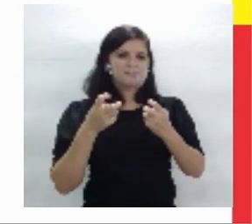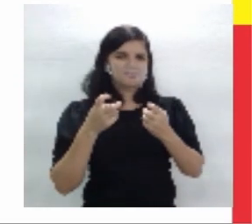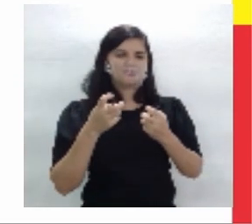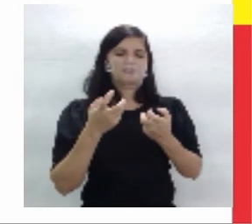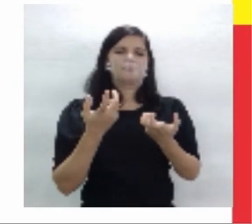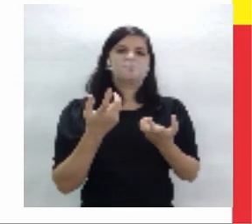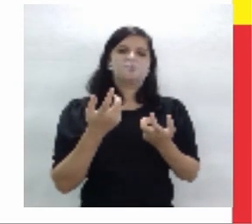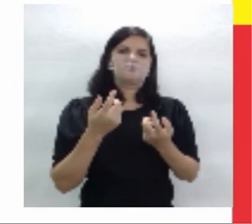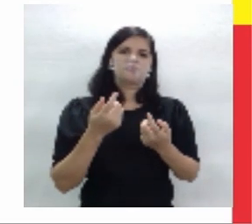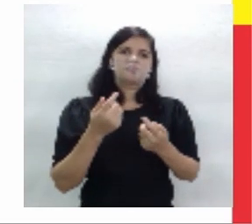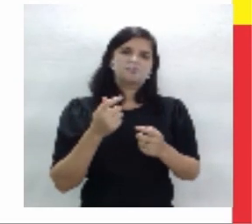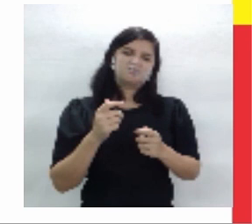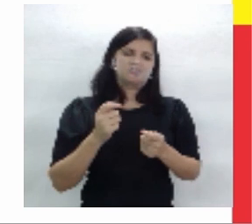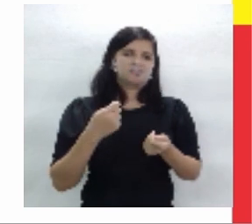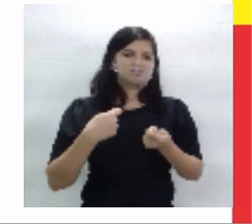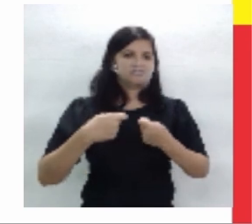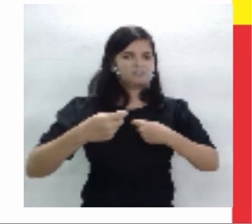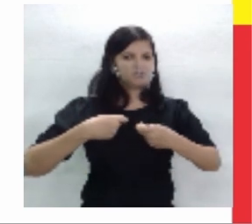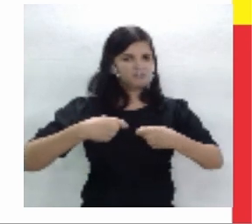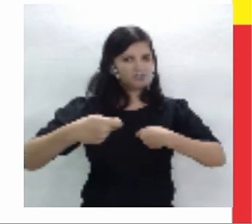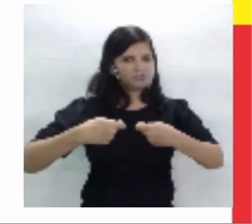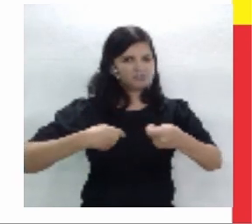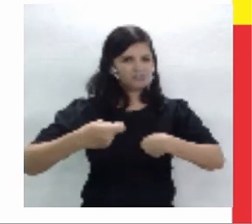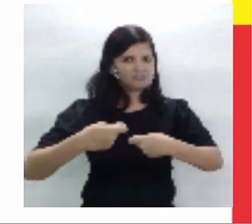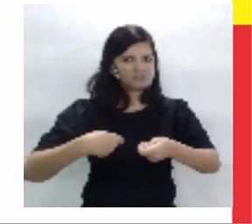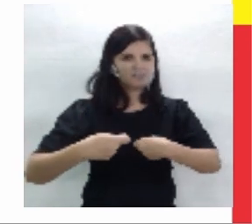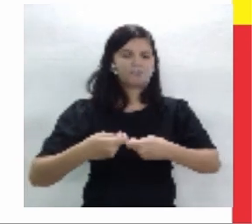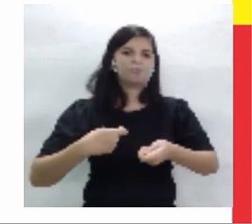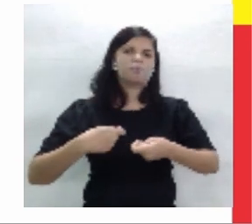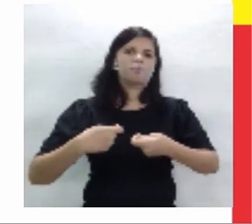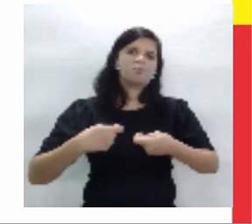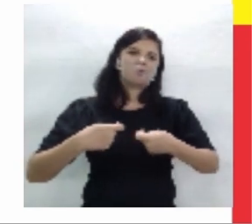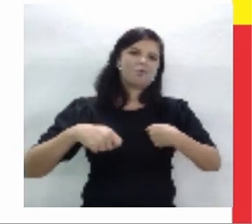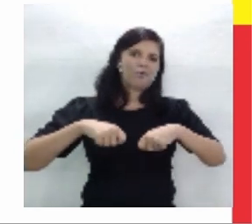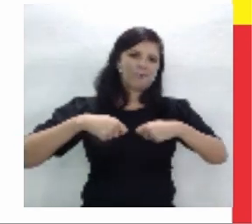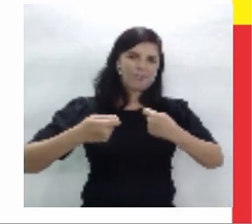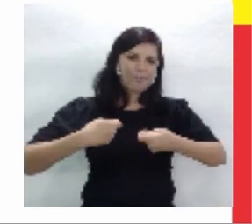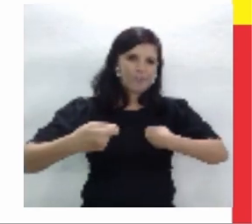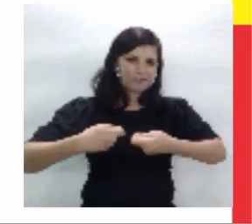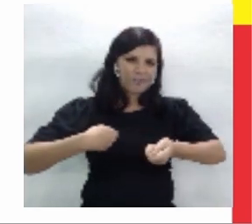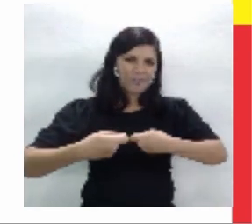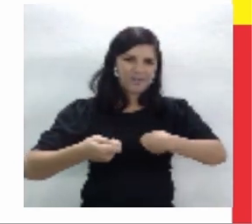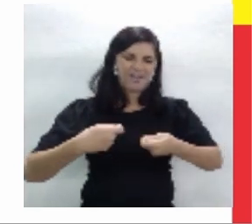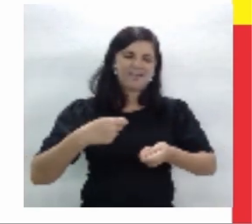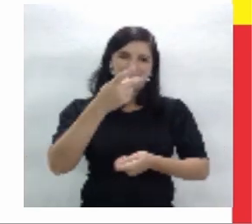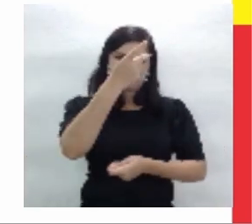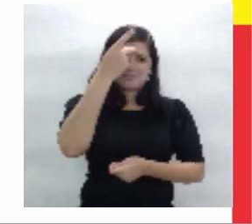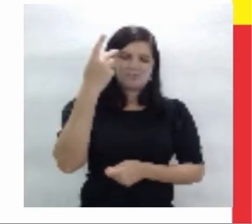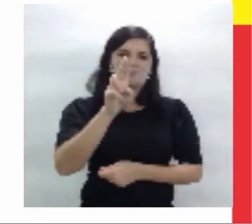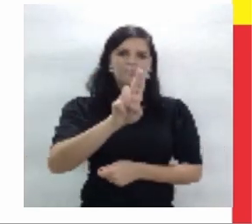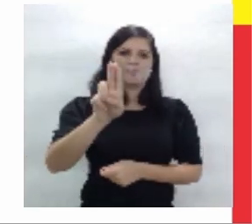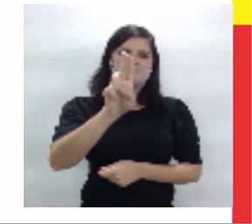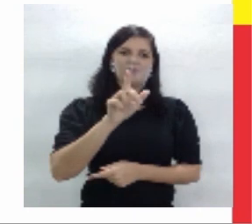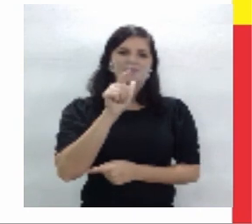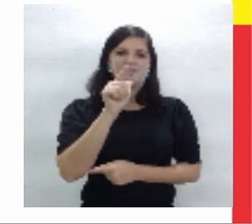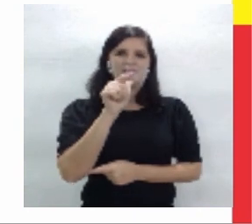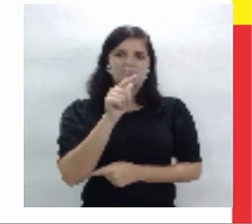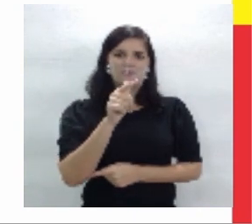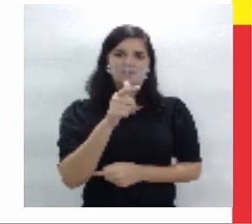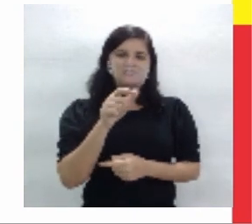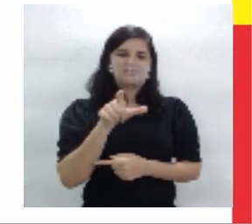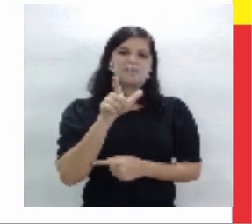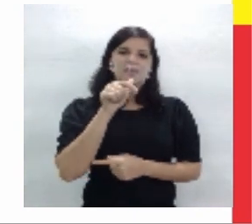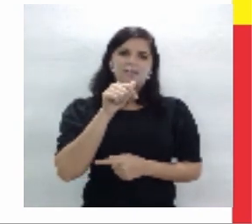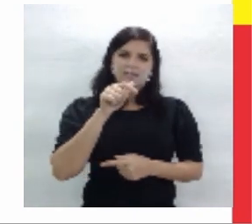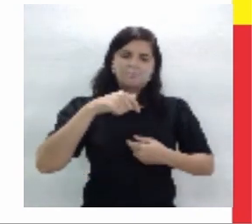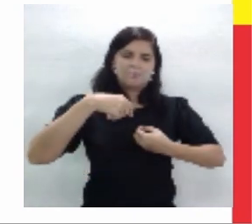para gerenciar a demanda, ou seja, para controlar as pessoas que consumem essa água, até porque se a água ela fosse disponível